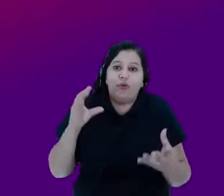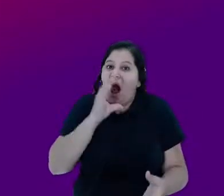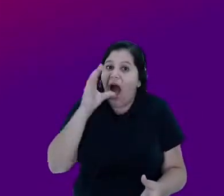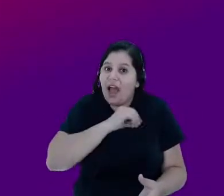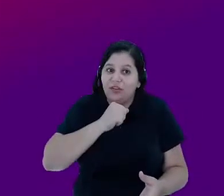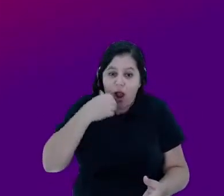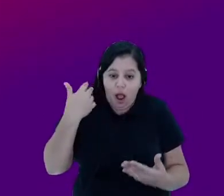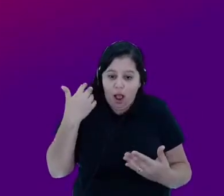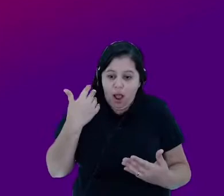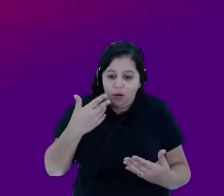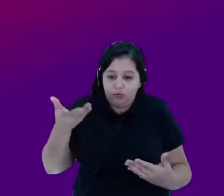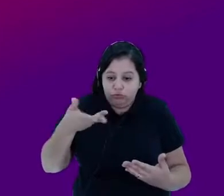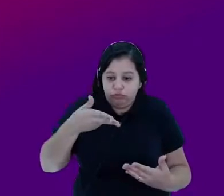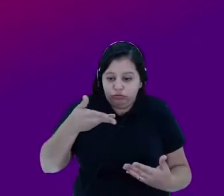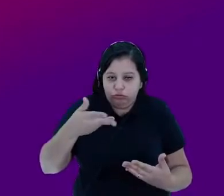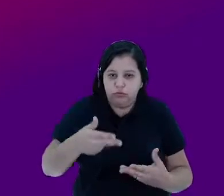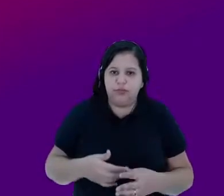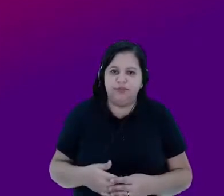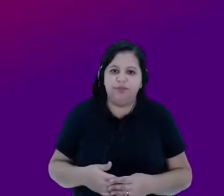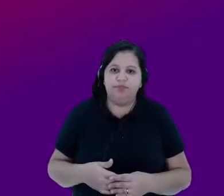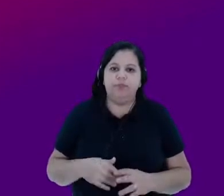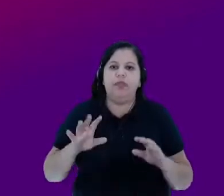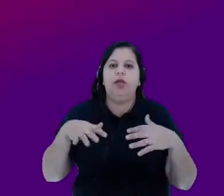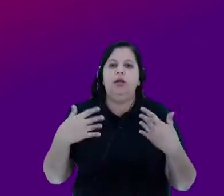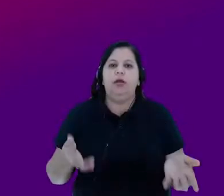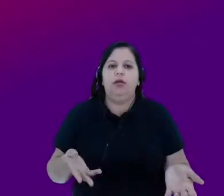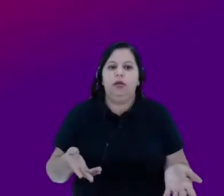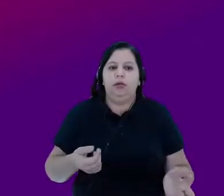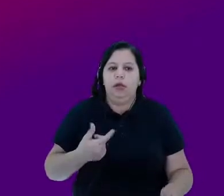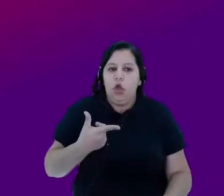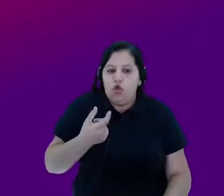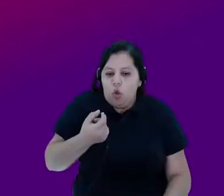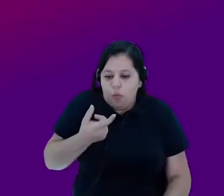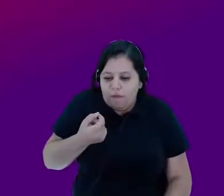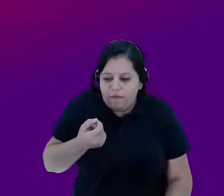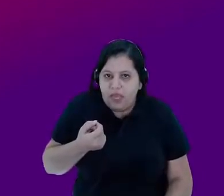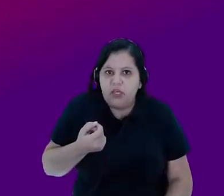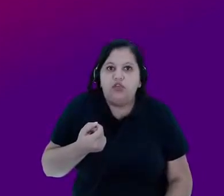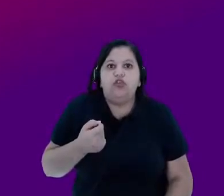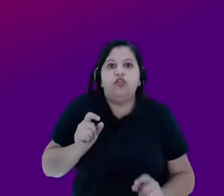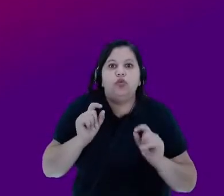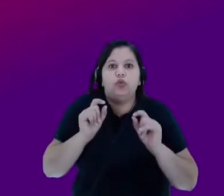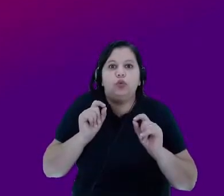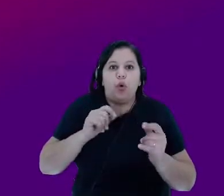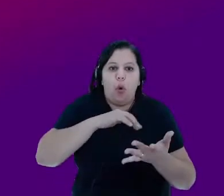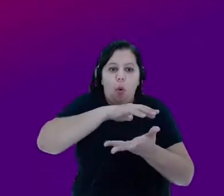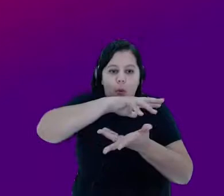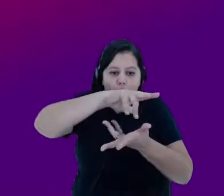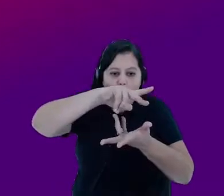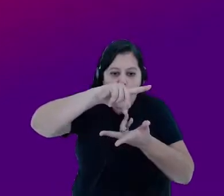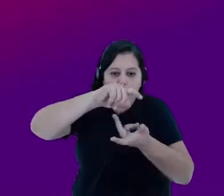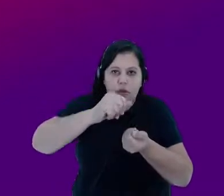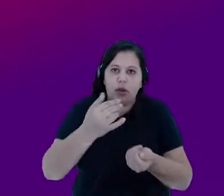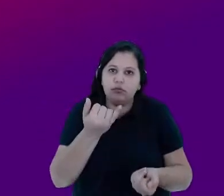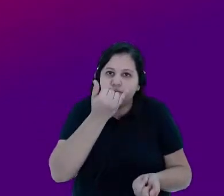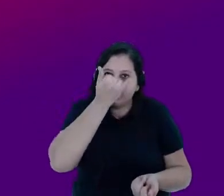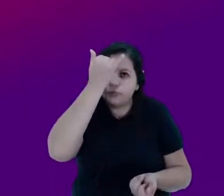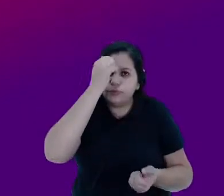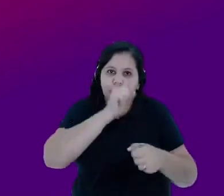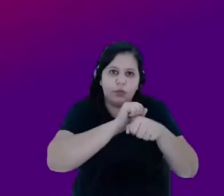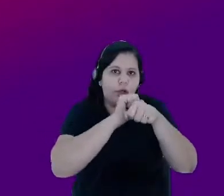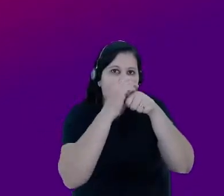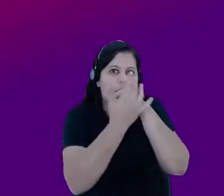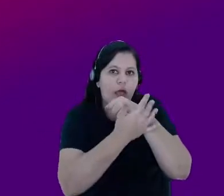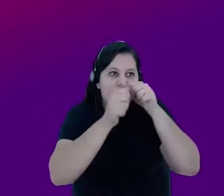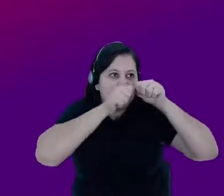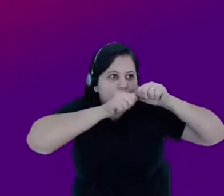a grande questão. Em 2020, o mundo passa por esse momento de pandemia, as empresas precisam